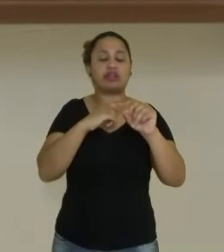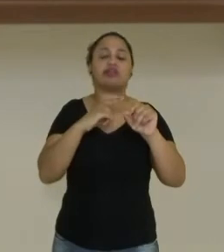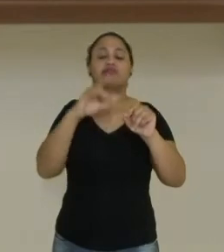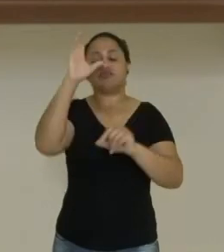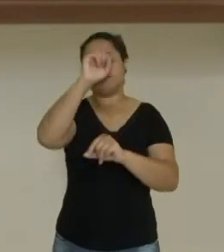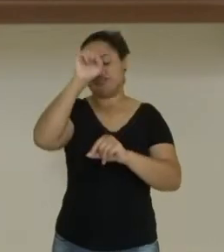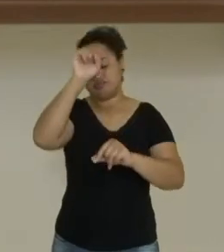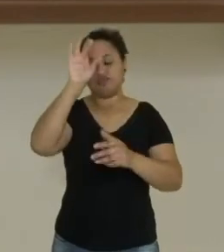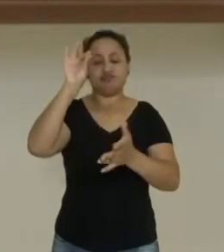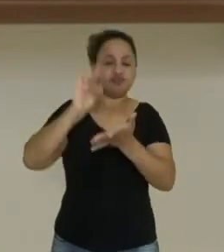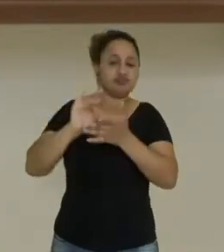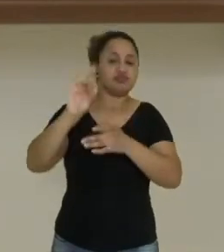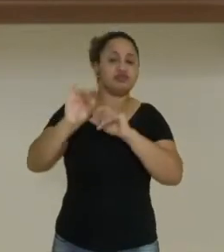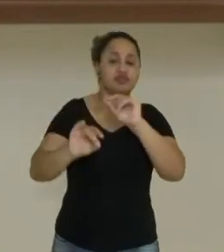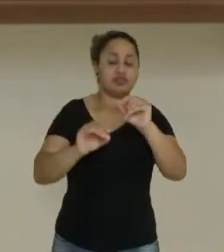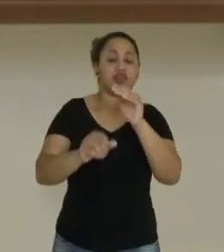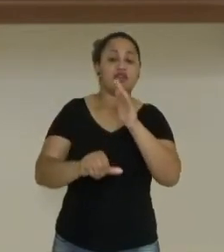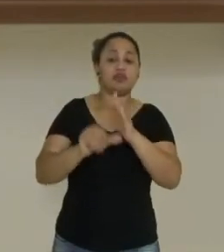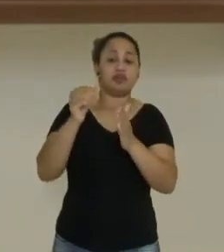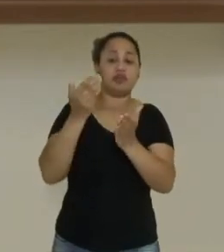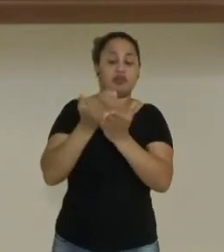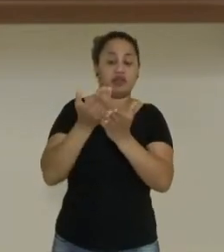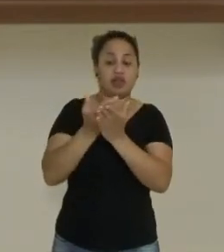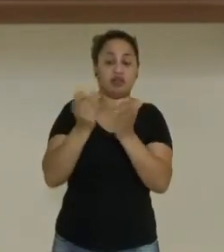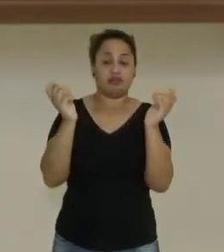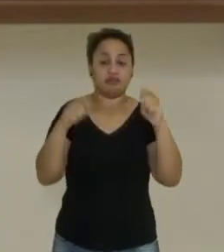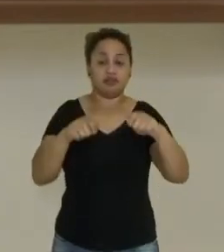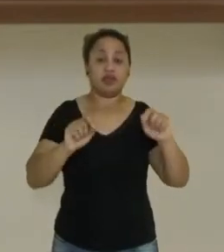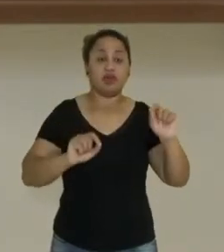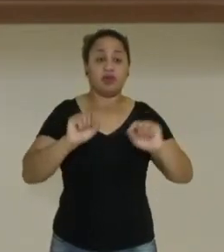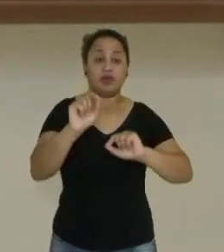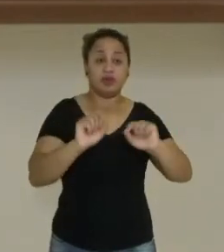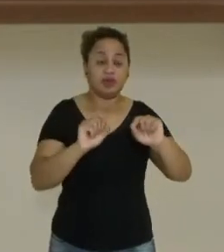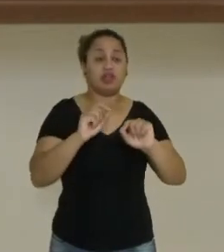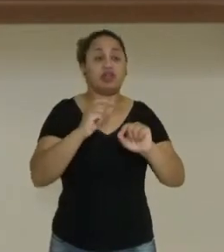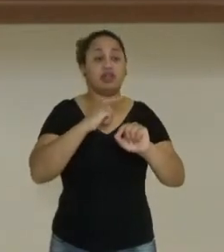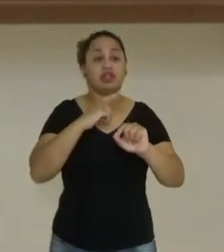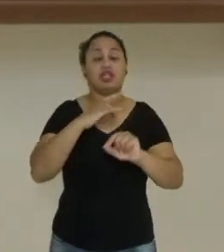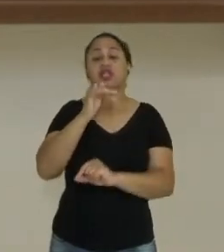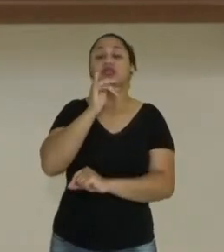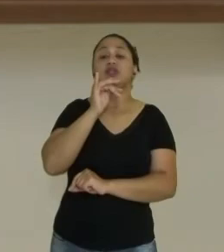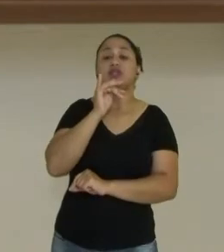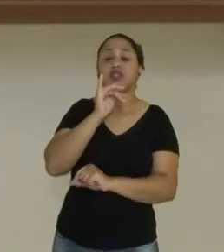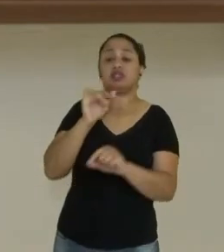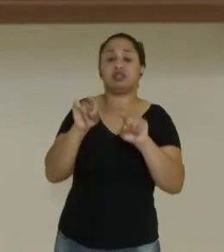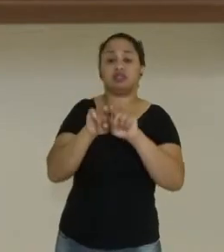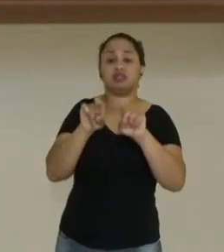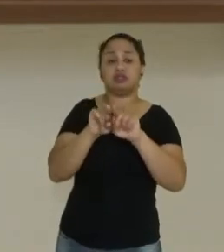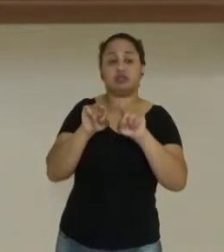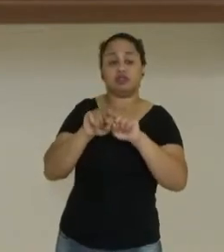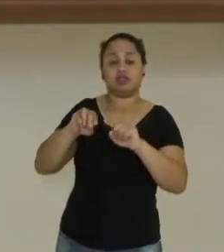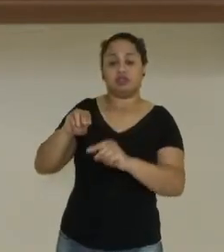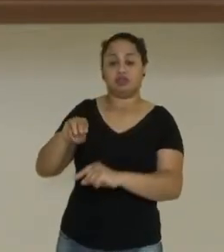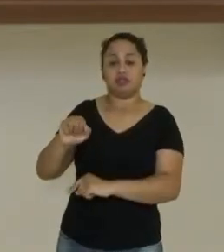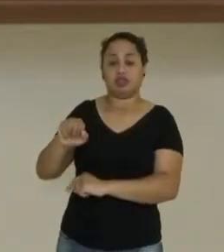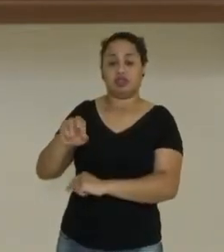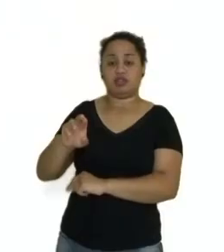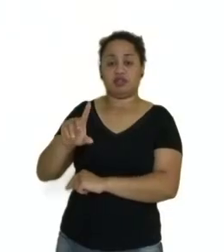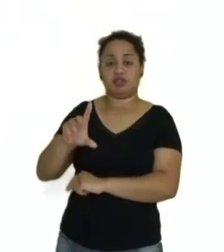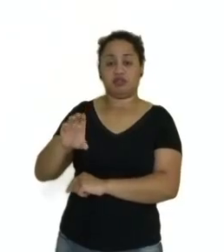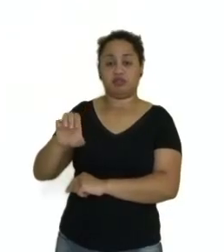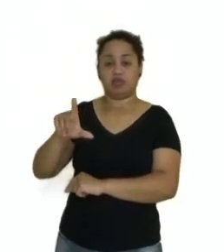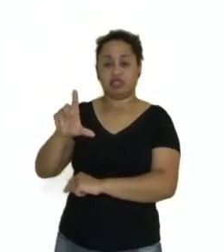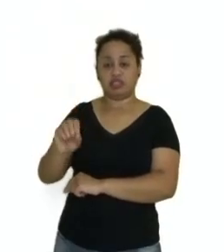aprendizado sobre a primeira aula de probabilidade, nós temos um exemplo aqui também do Marcelo. Acompanhe